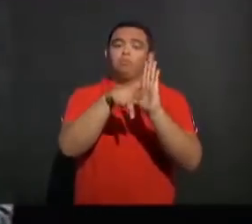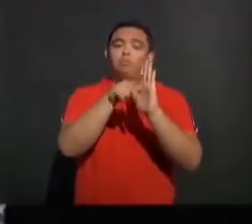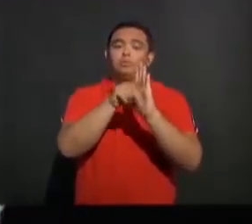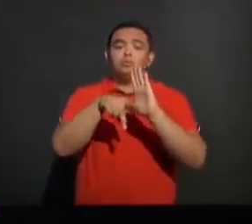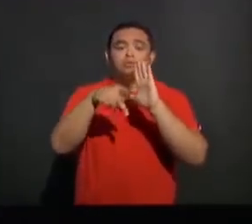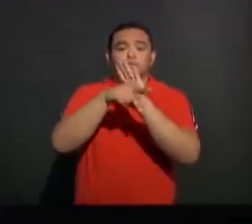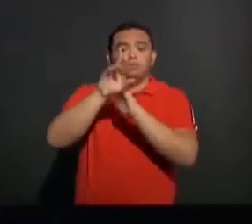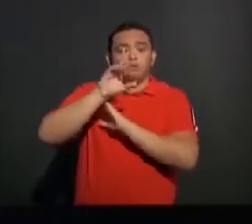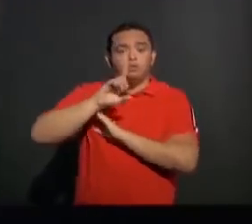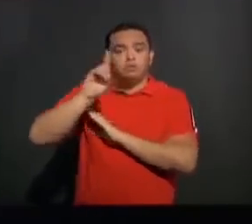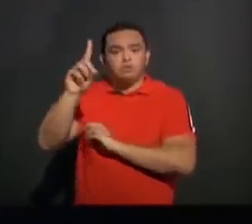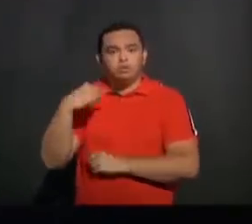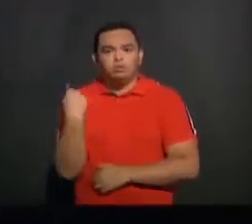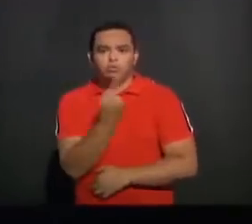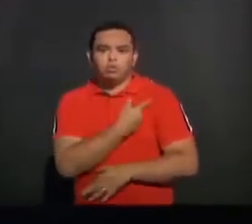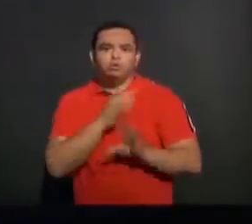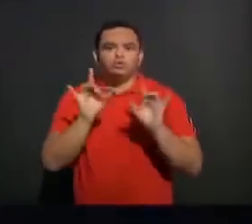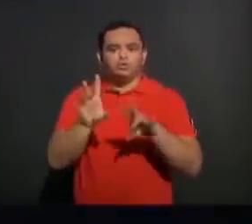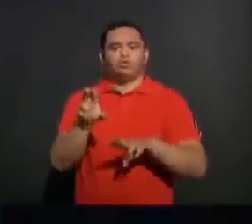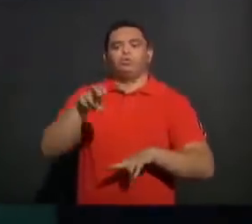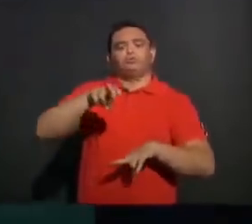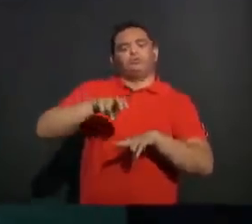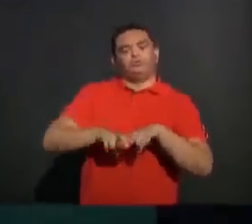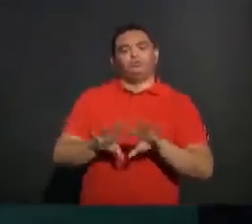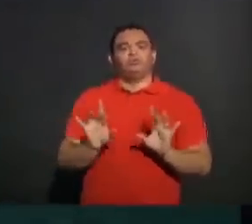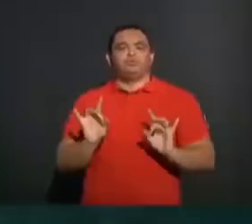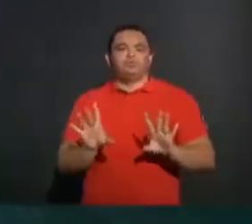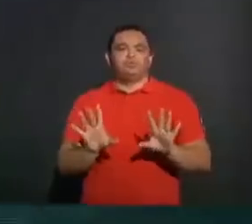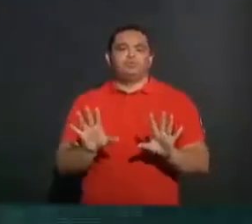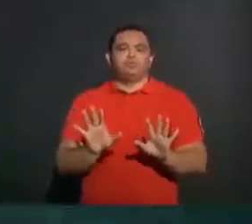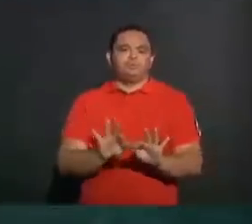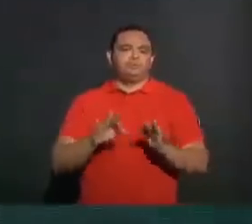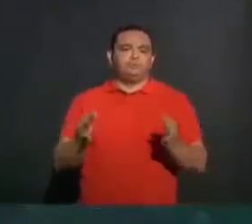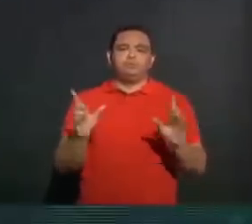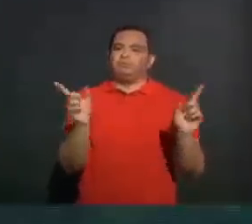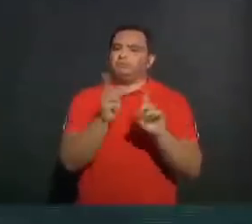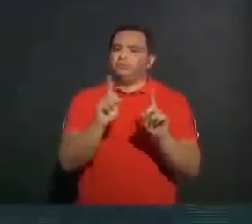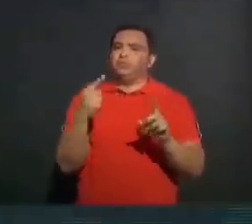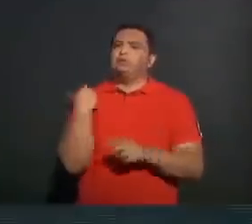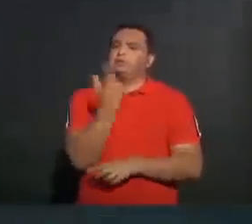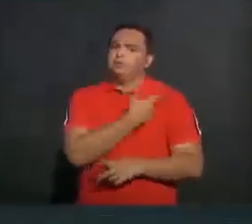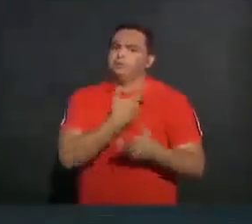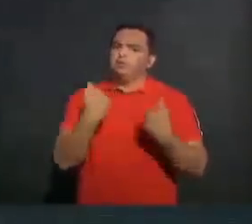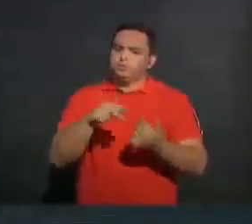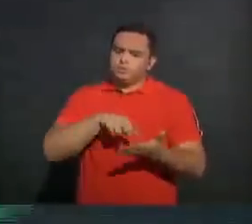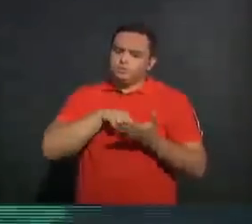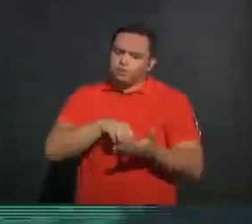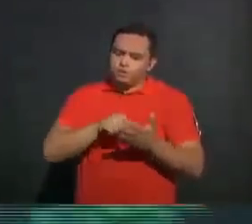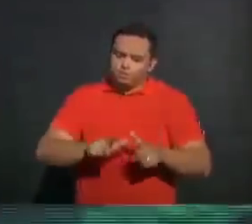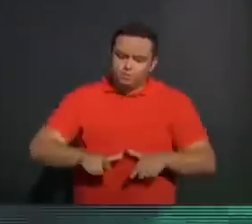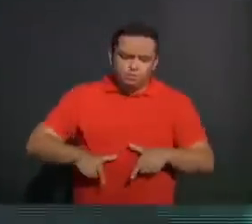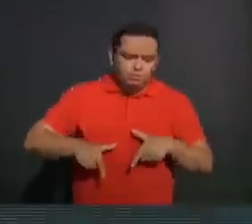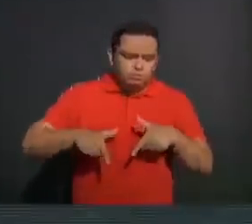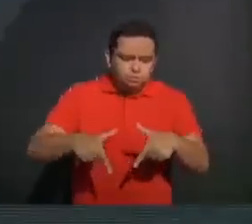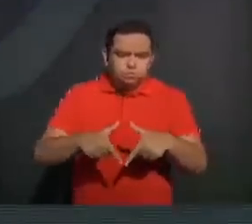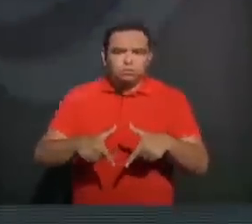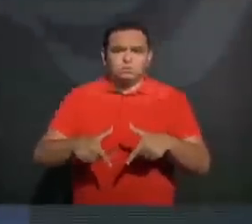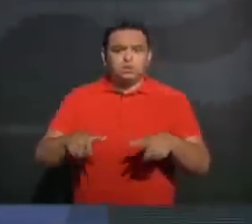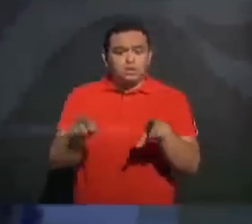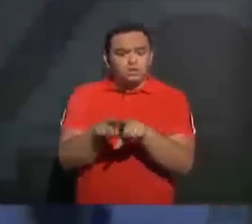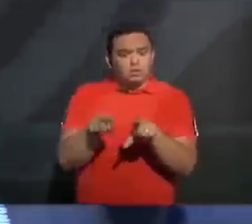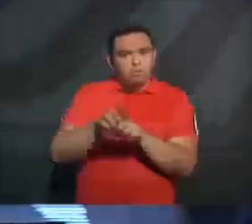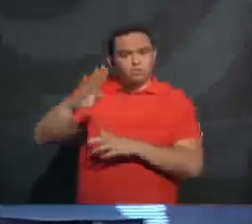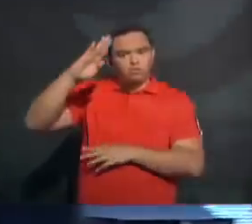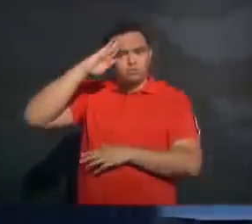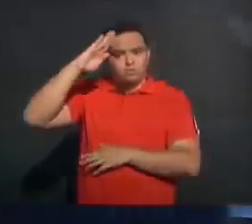Deus para a gente não é simplesmente sermos um cidadão do céu, mas é de sermos